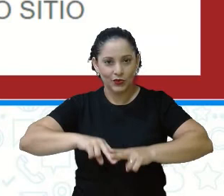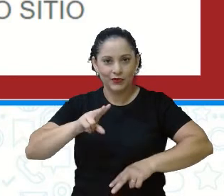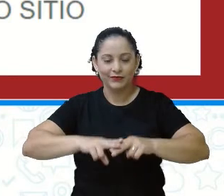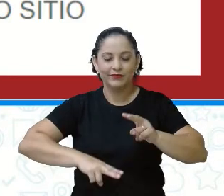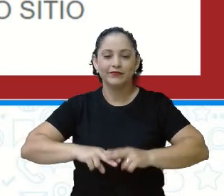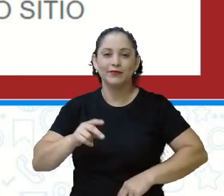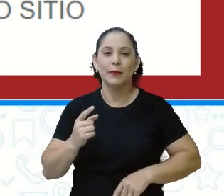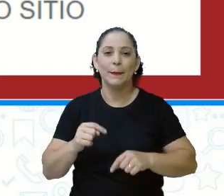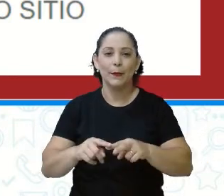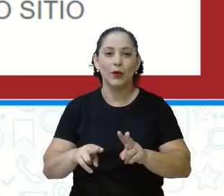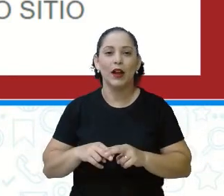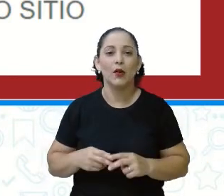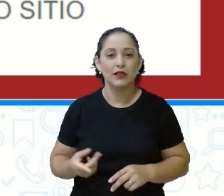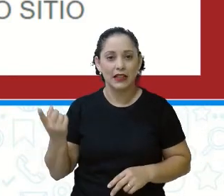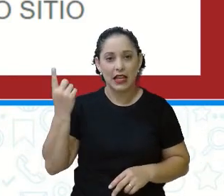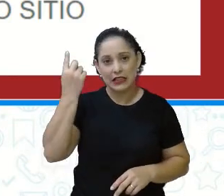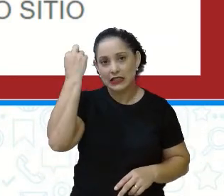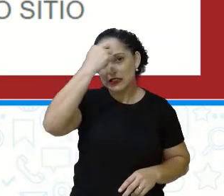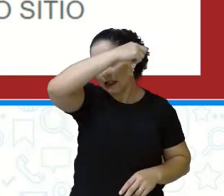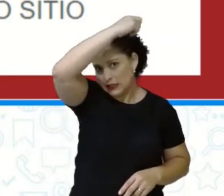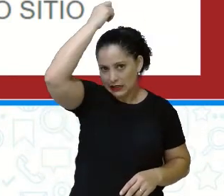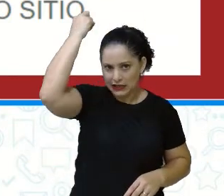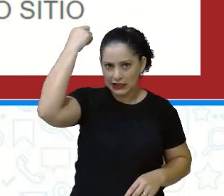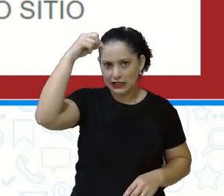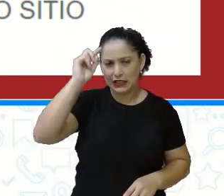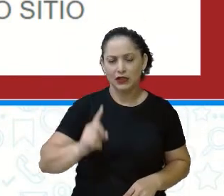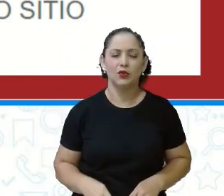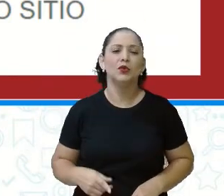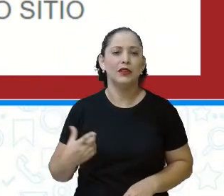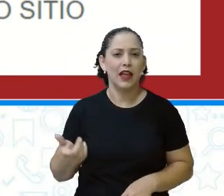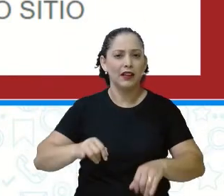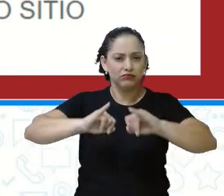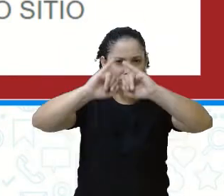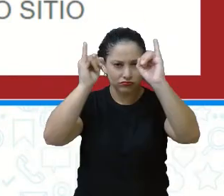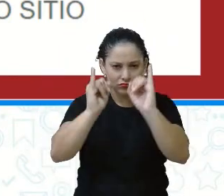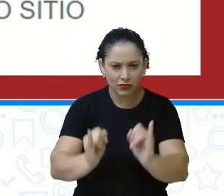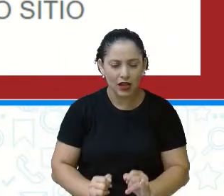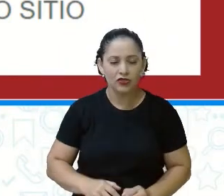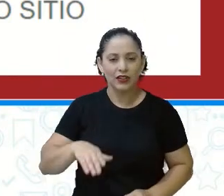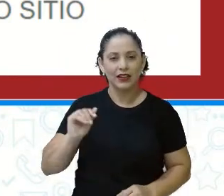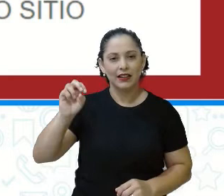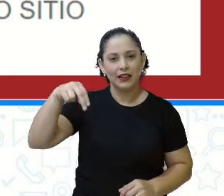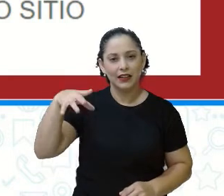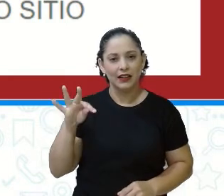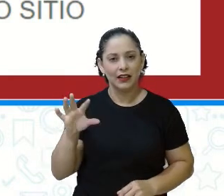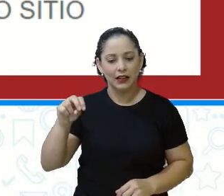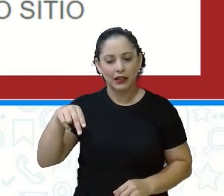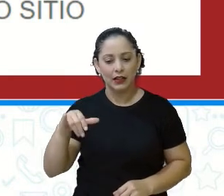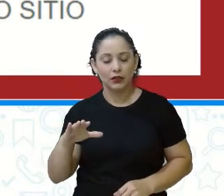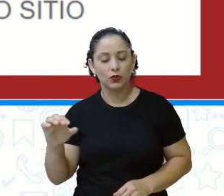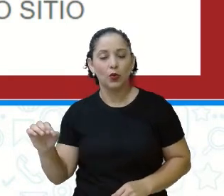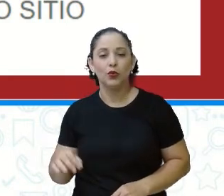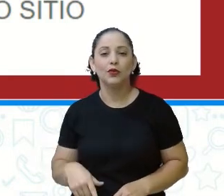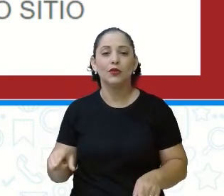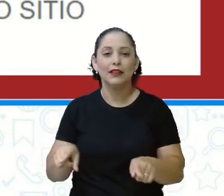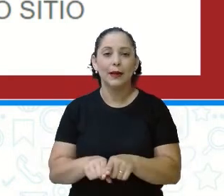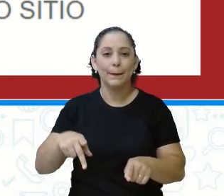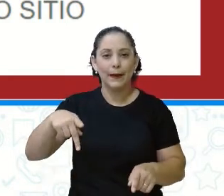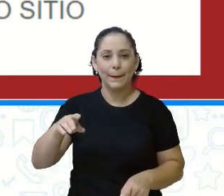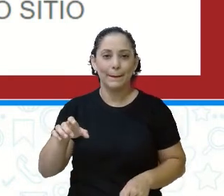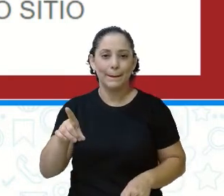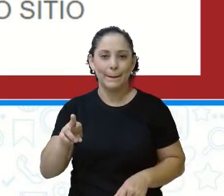santos Antônio, Pedro e João. Então, esses santos, eles são considerados santos joaninos, e as